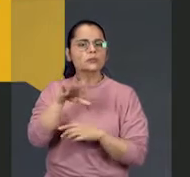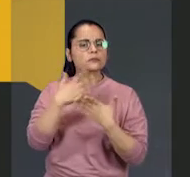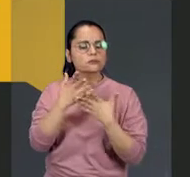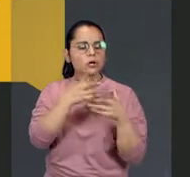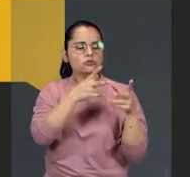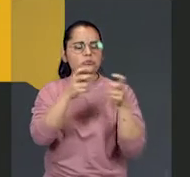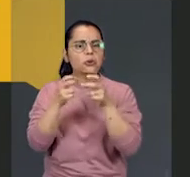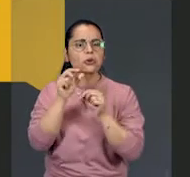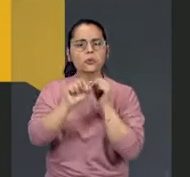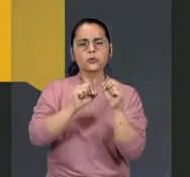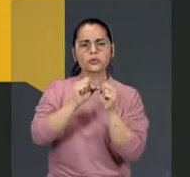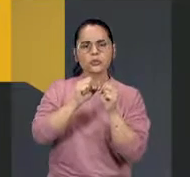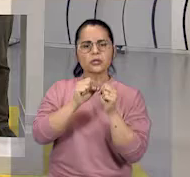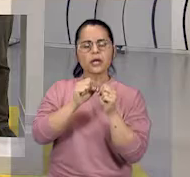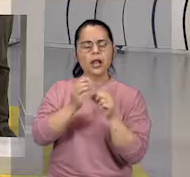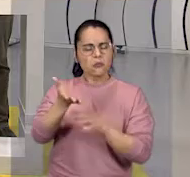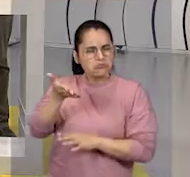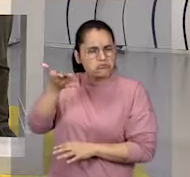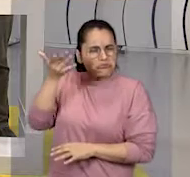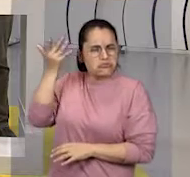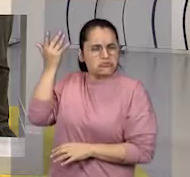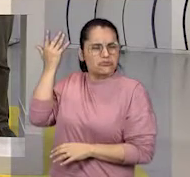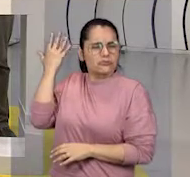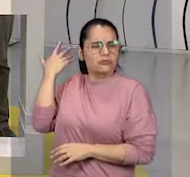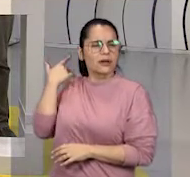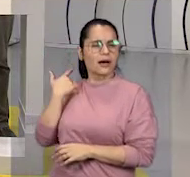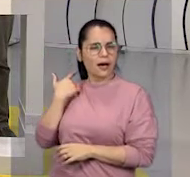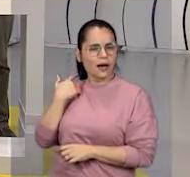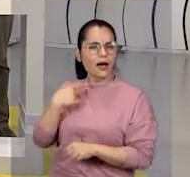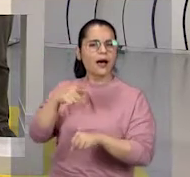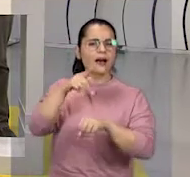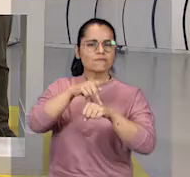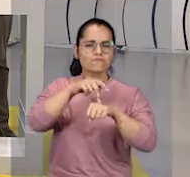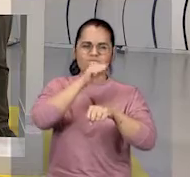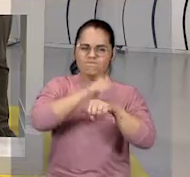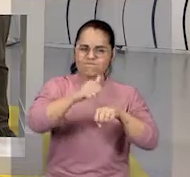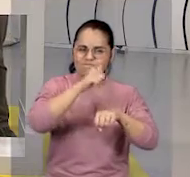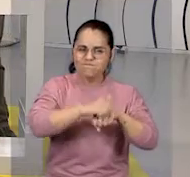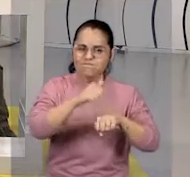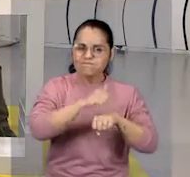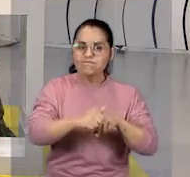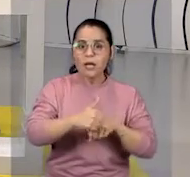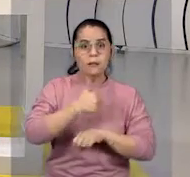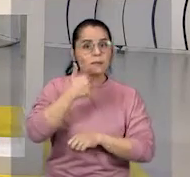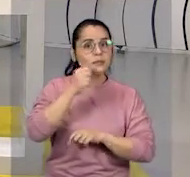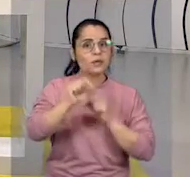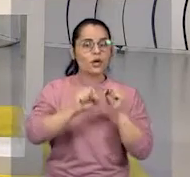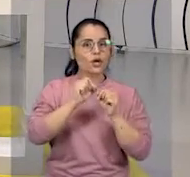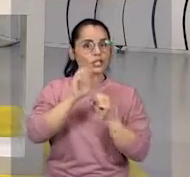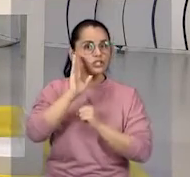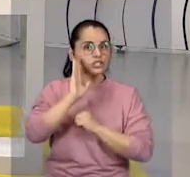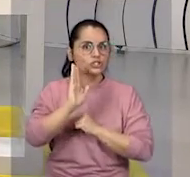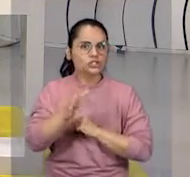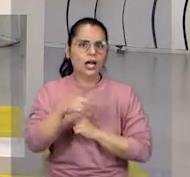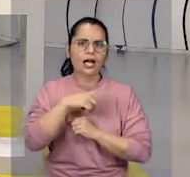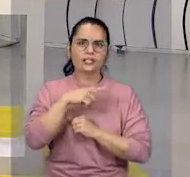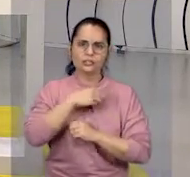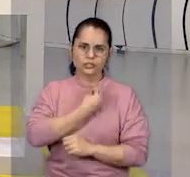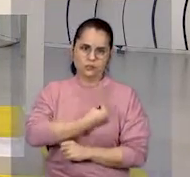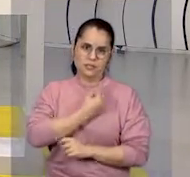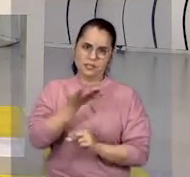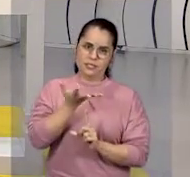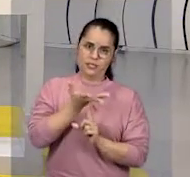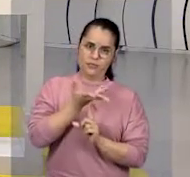que desde o paleolítico, o primeiro período pré-histórico, a arte já estava